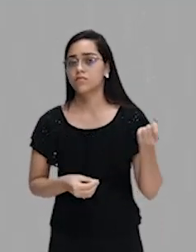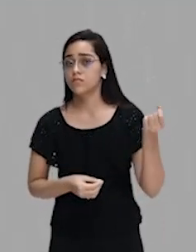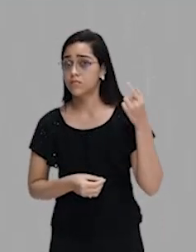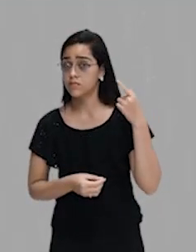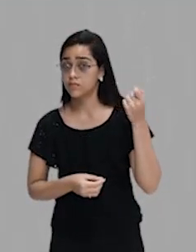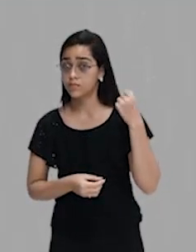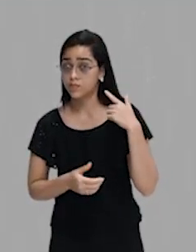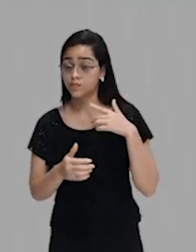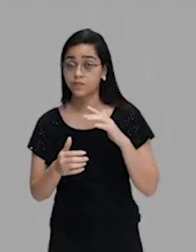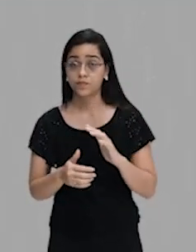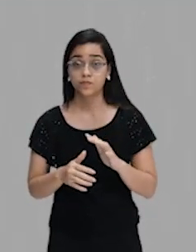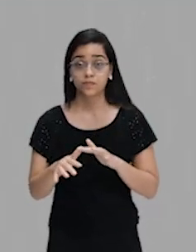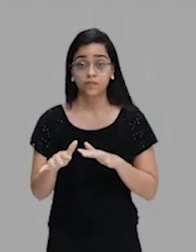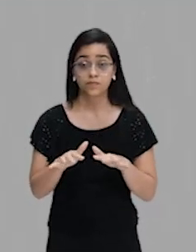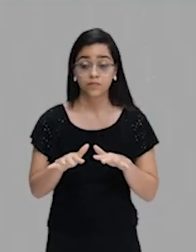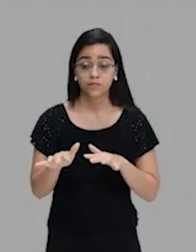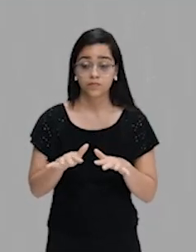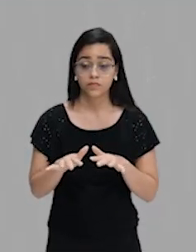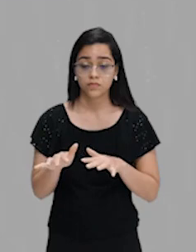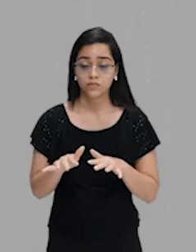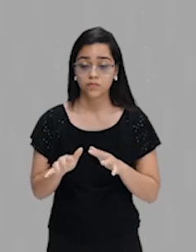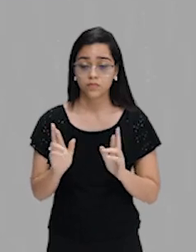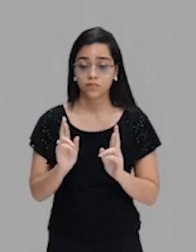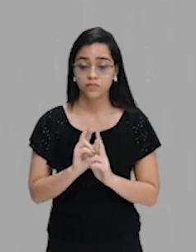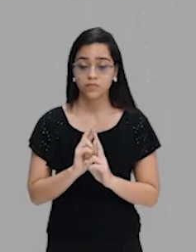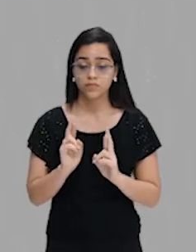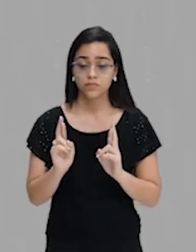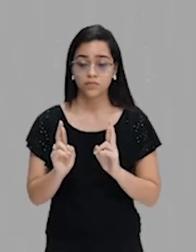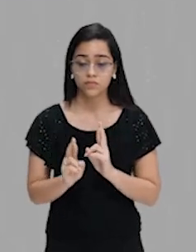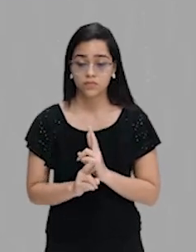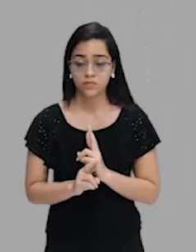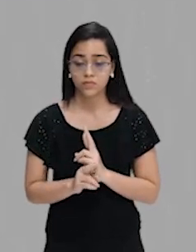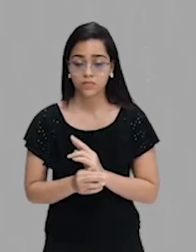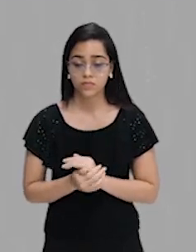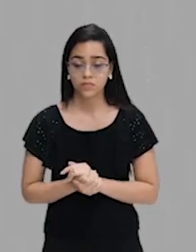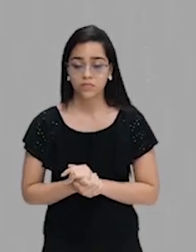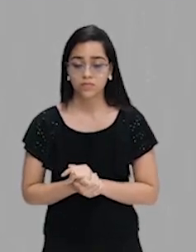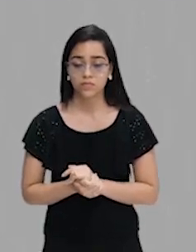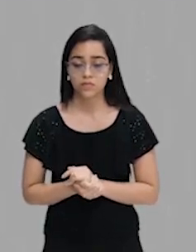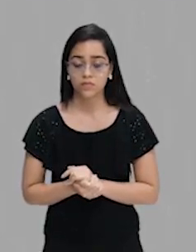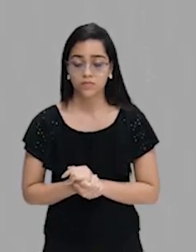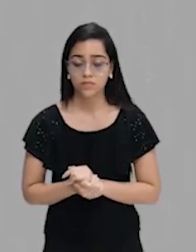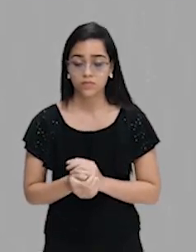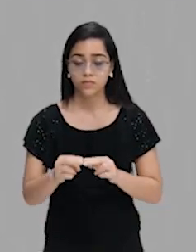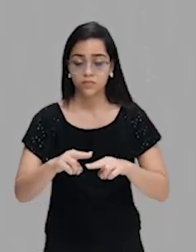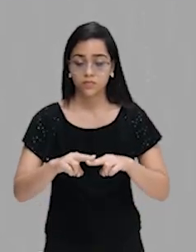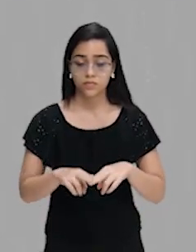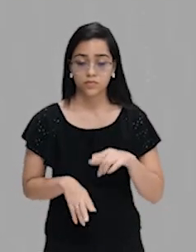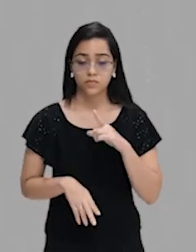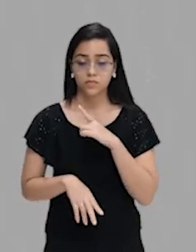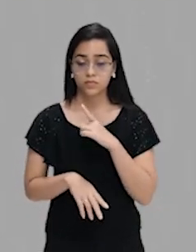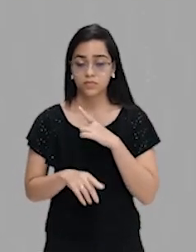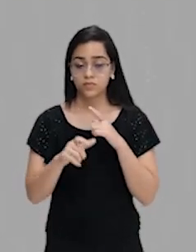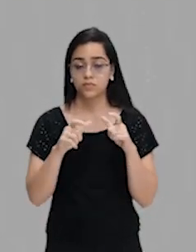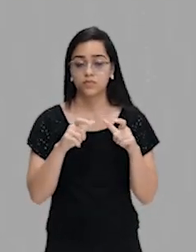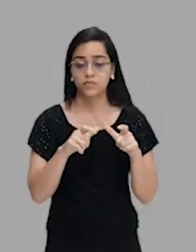está se movendo em relação à Terra. Ok? Por isso que existem